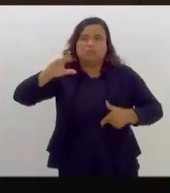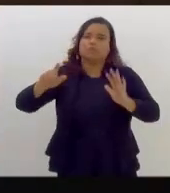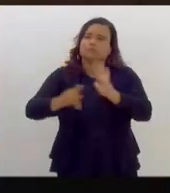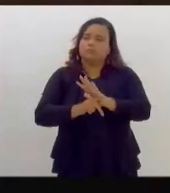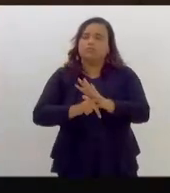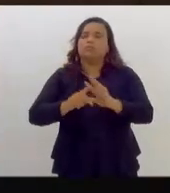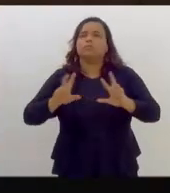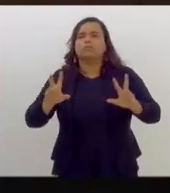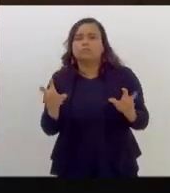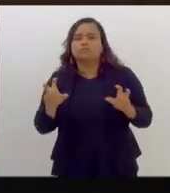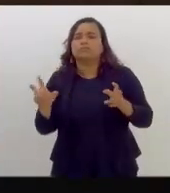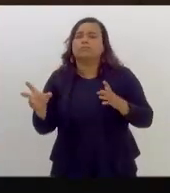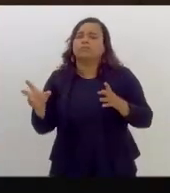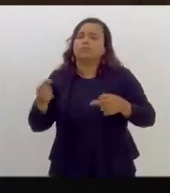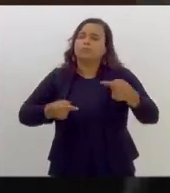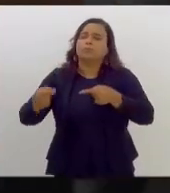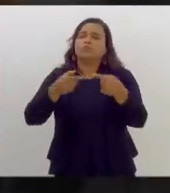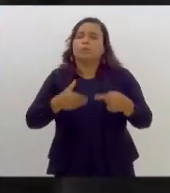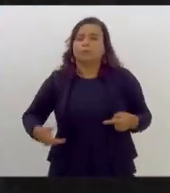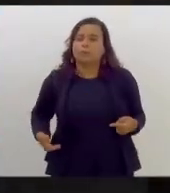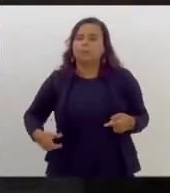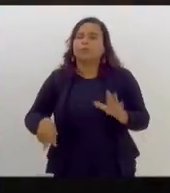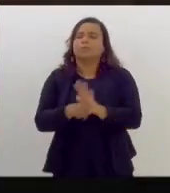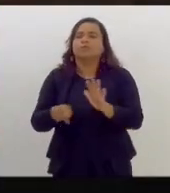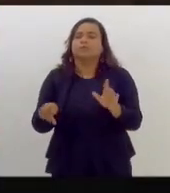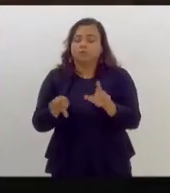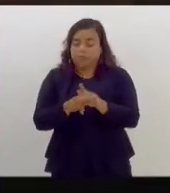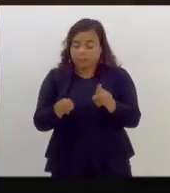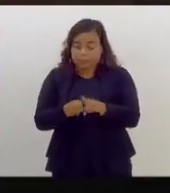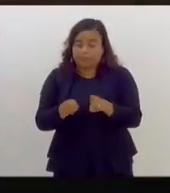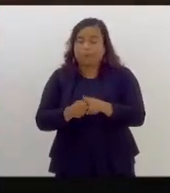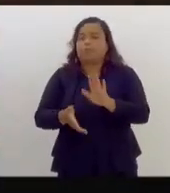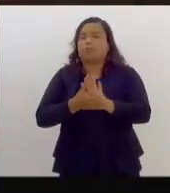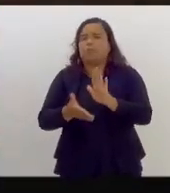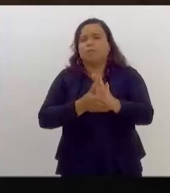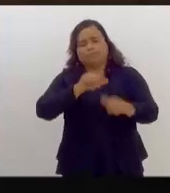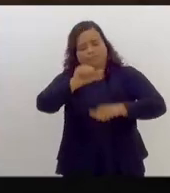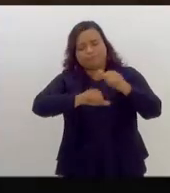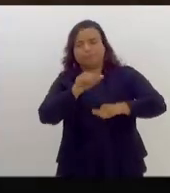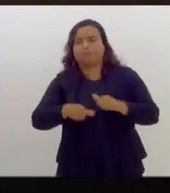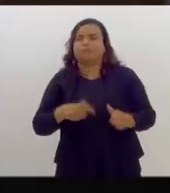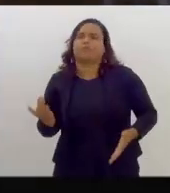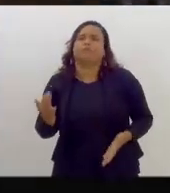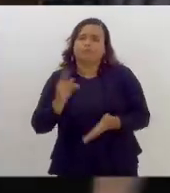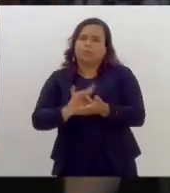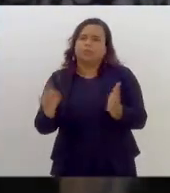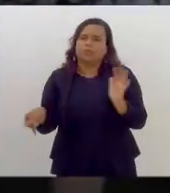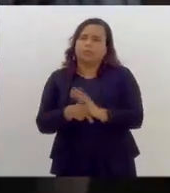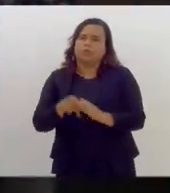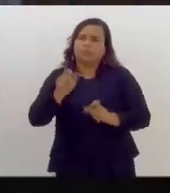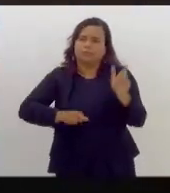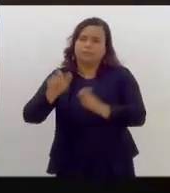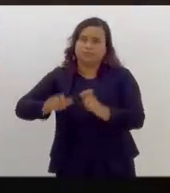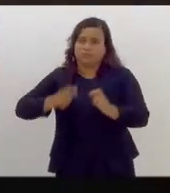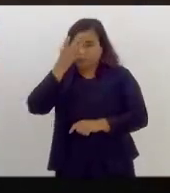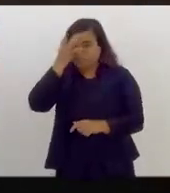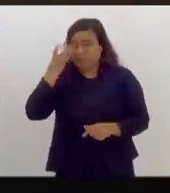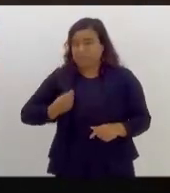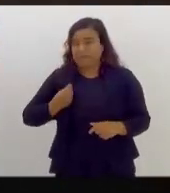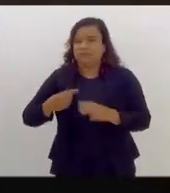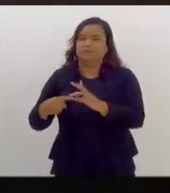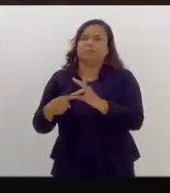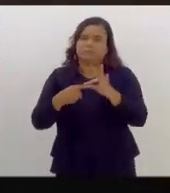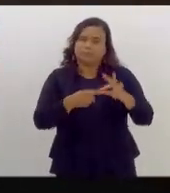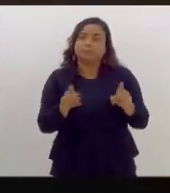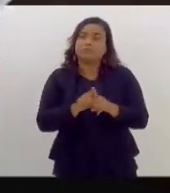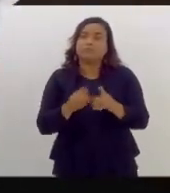com relação às políticas públicas e à proposição de transformação da realidade daqueles e daquelas que vivem nas periferias